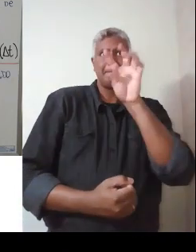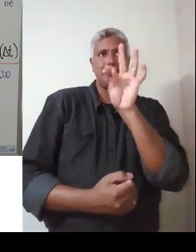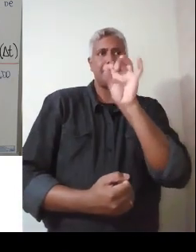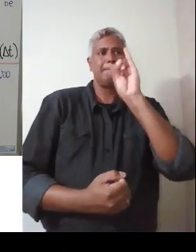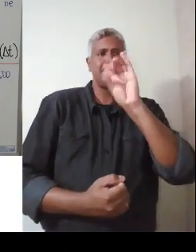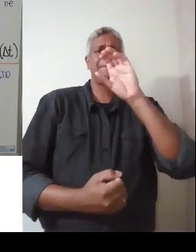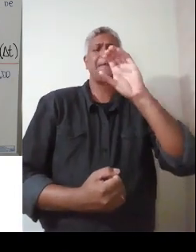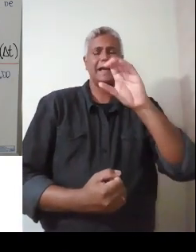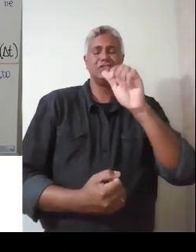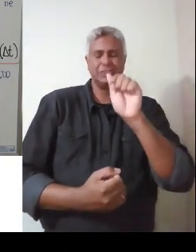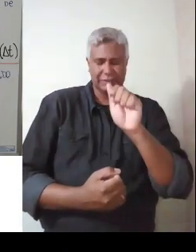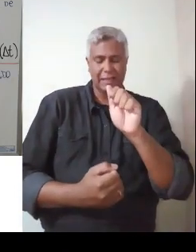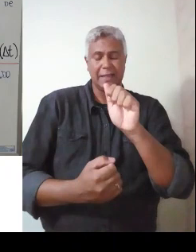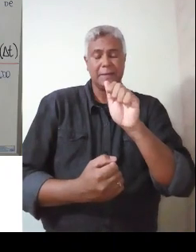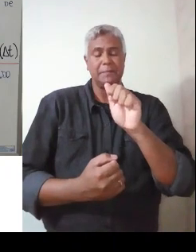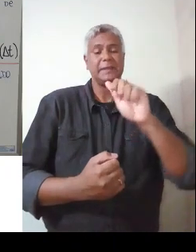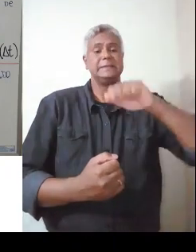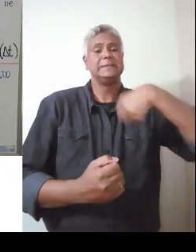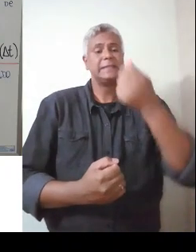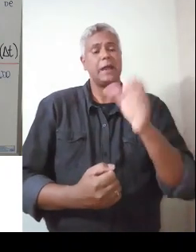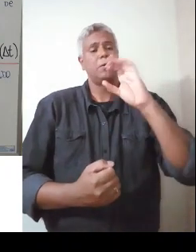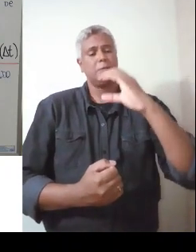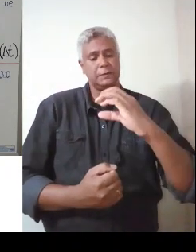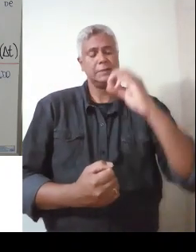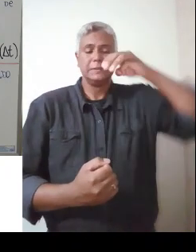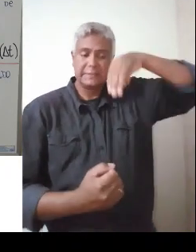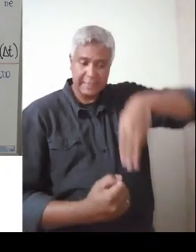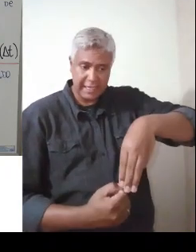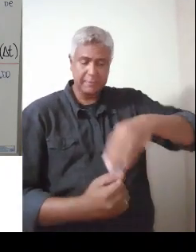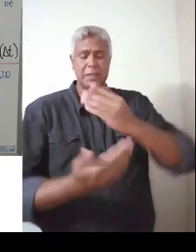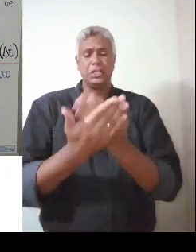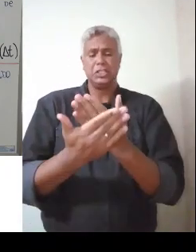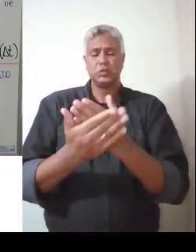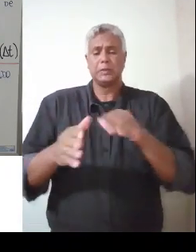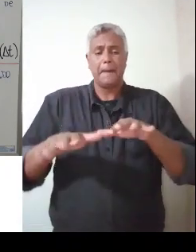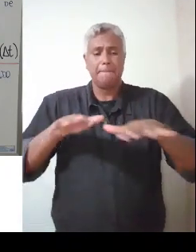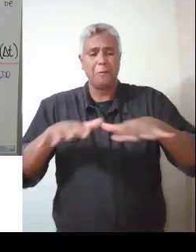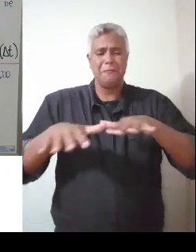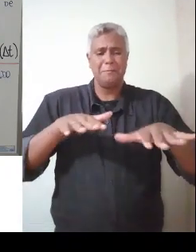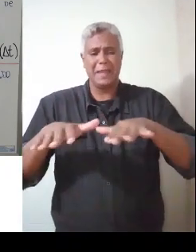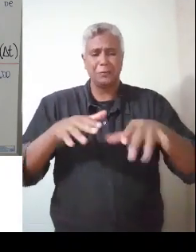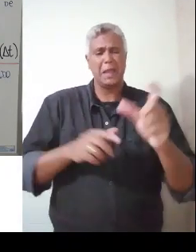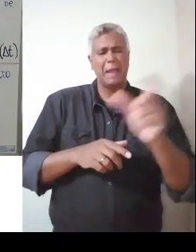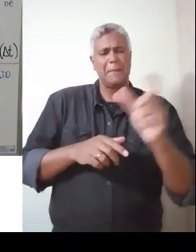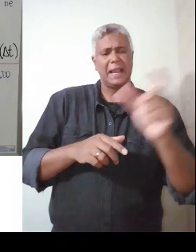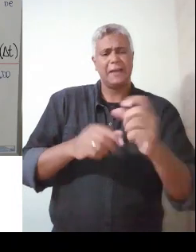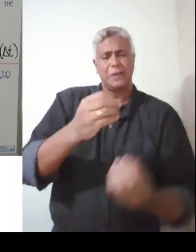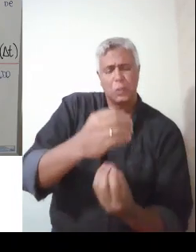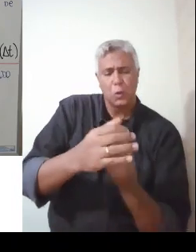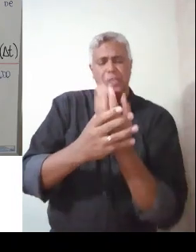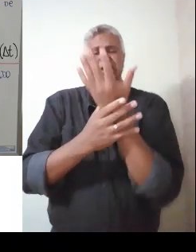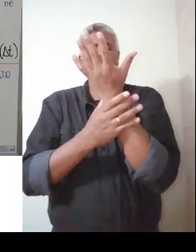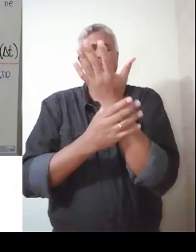que estudam o movimento, tem em sua palavra a mesma origem da palavra cinema, uma